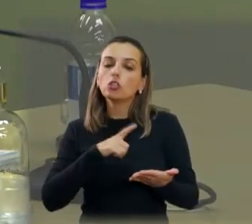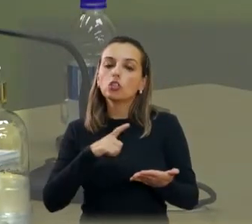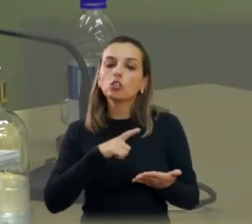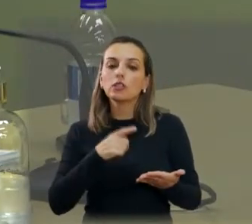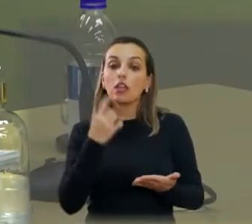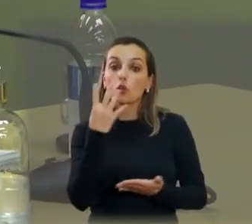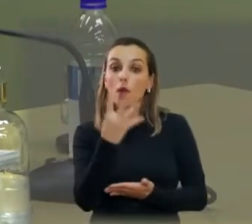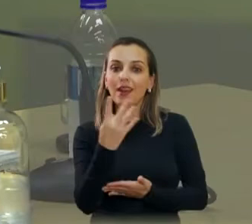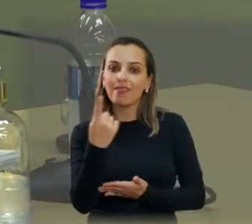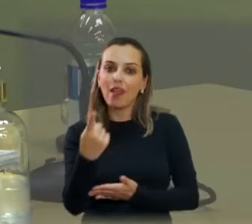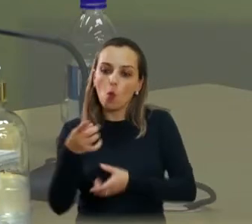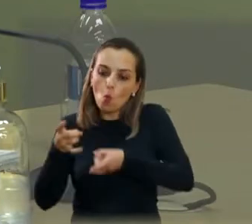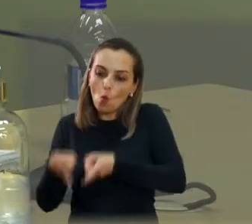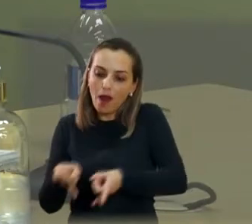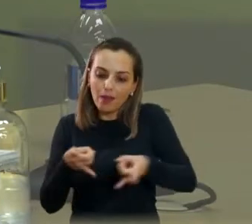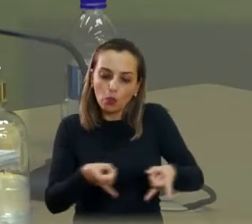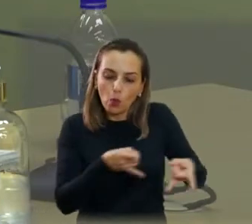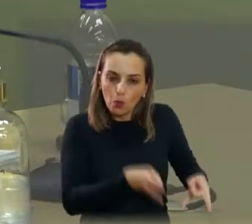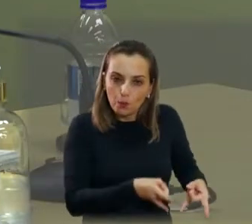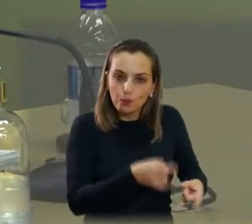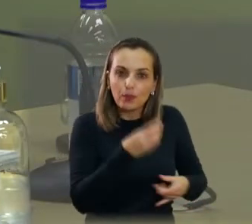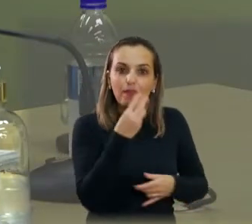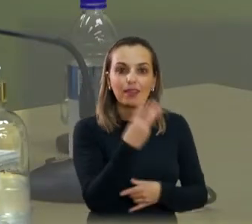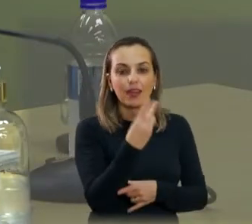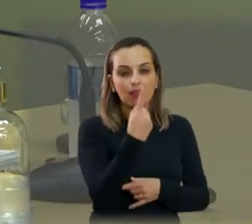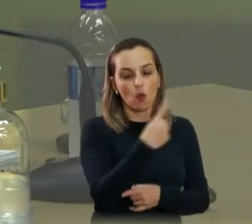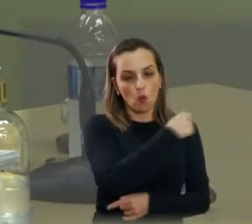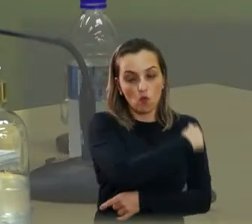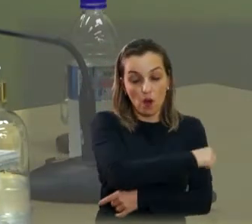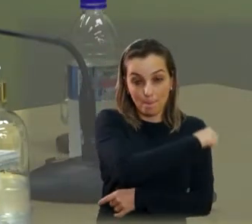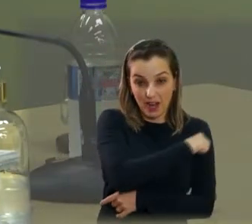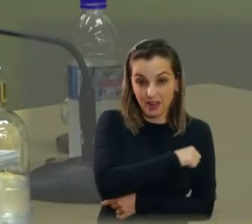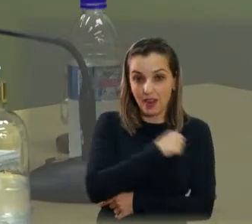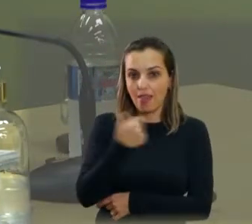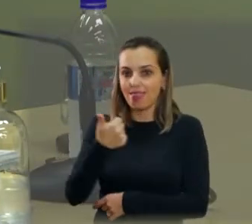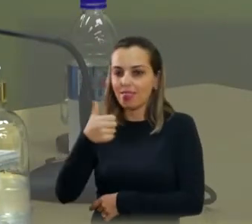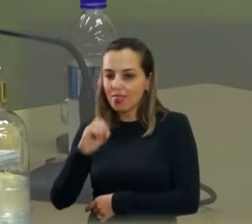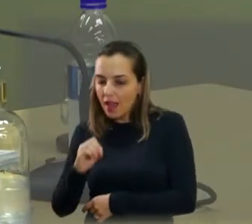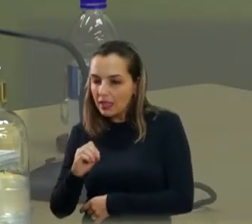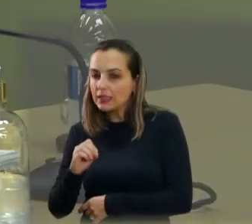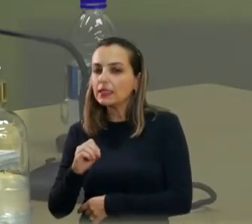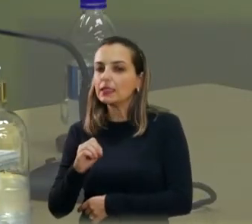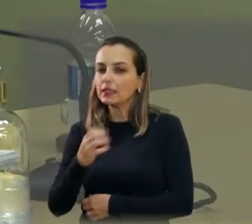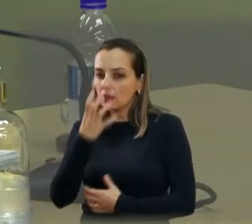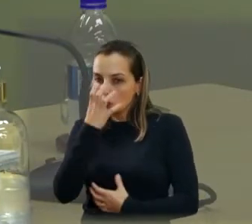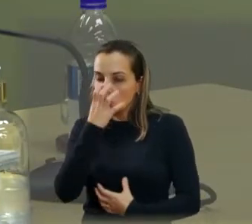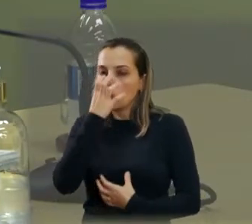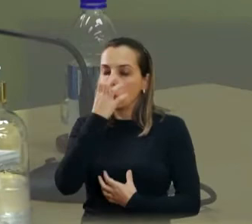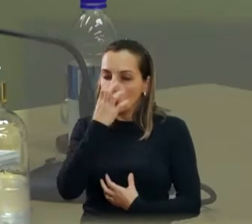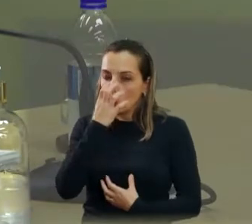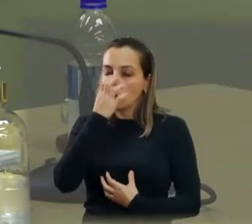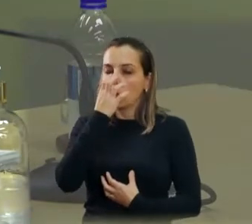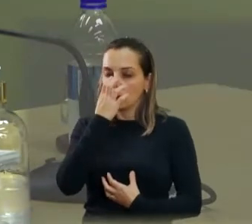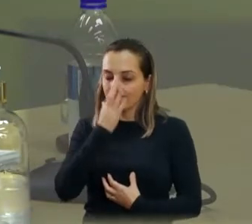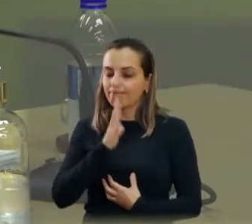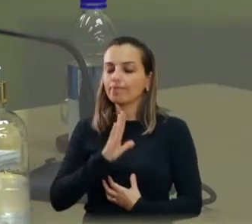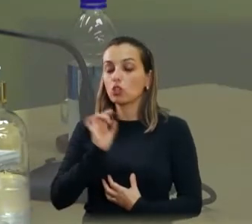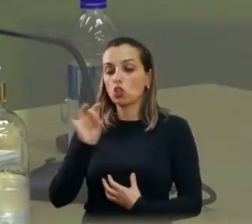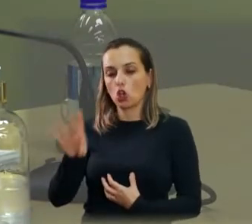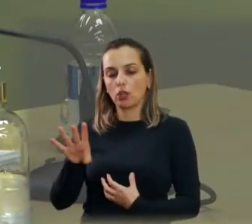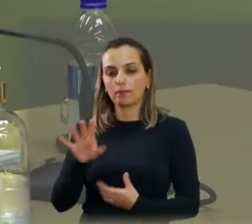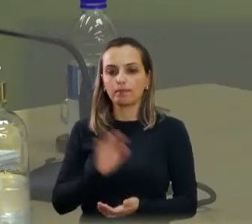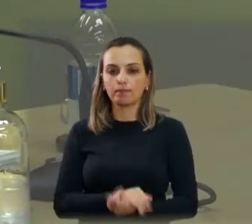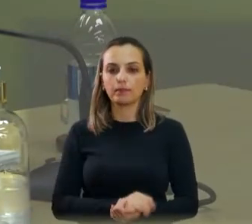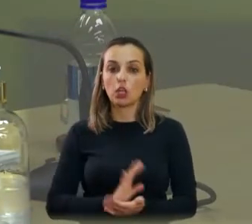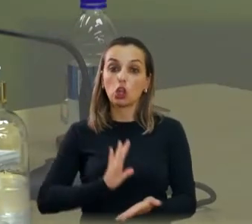com 41 leitos, sendo 31 leitos de enfermaria e 10 de suporte ventilatório. Estamos